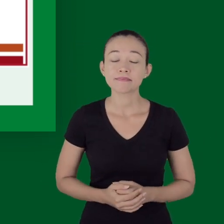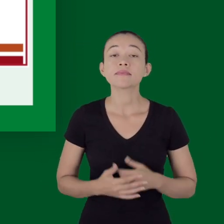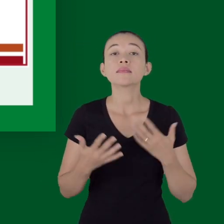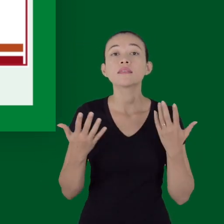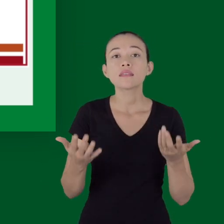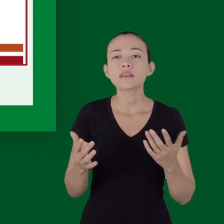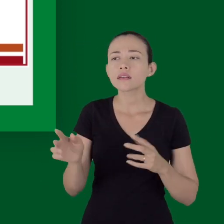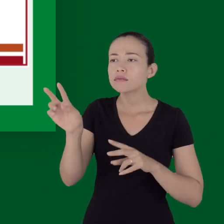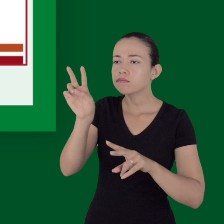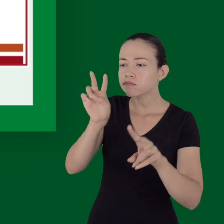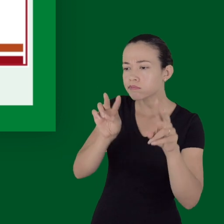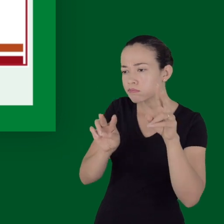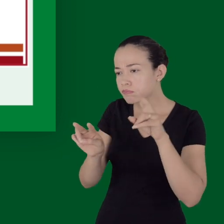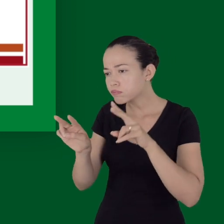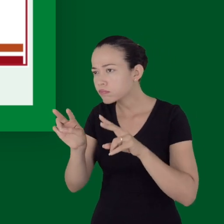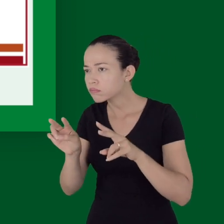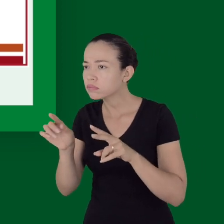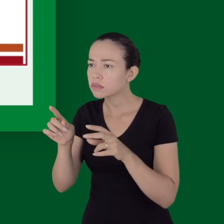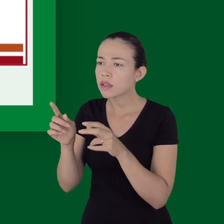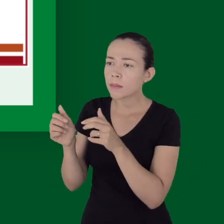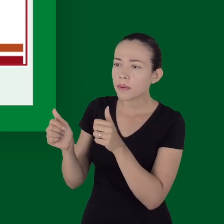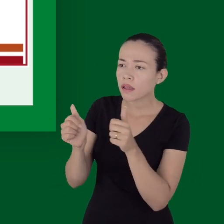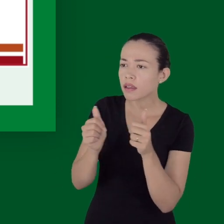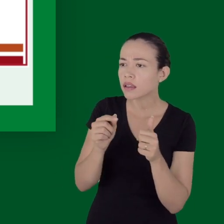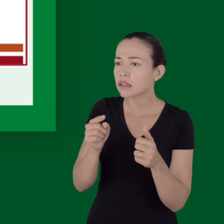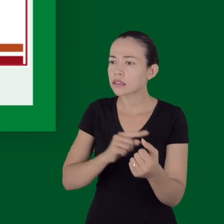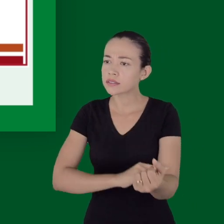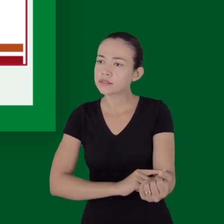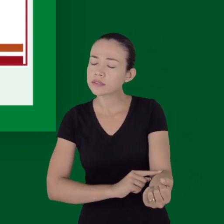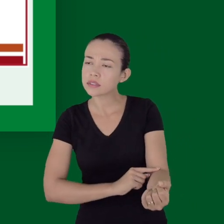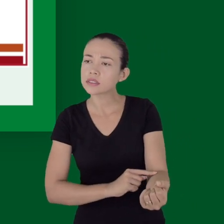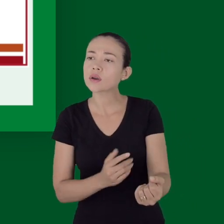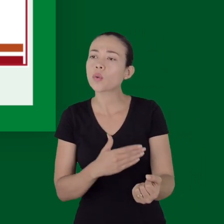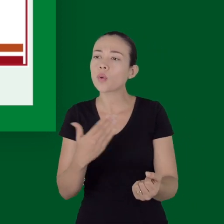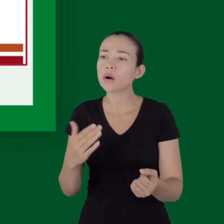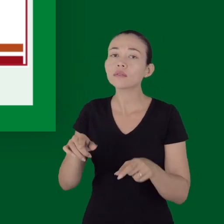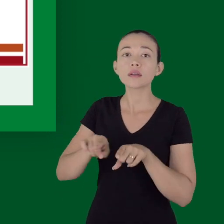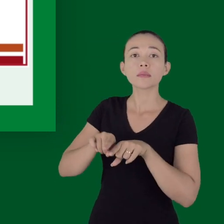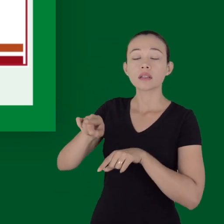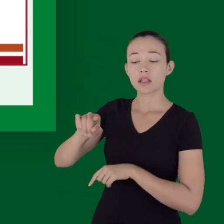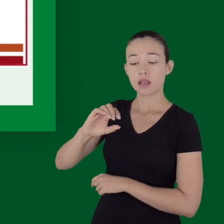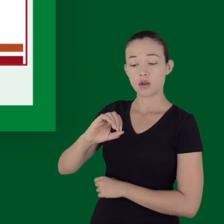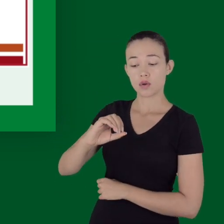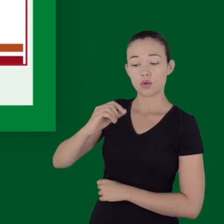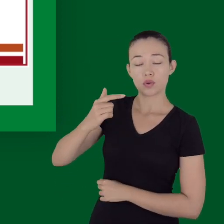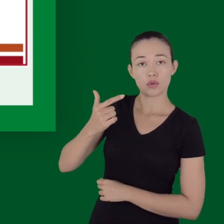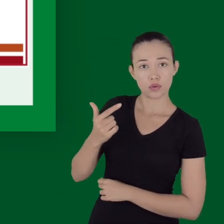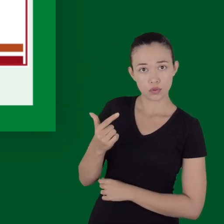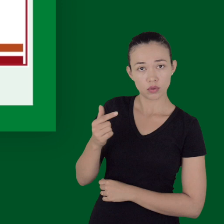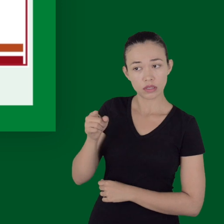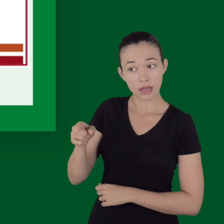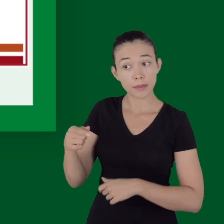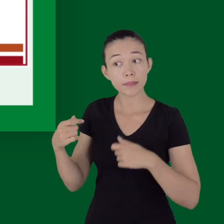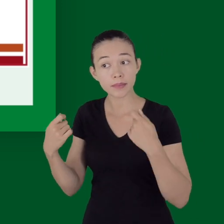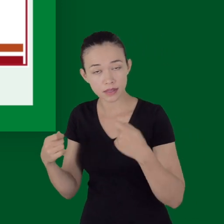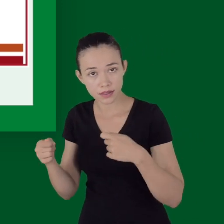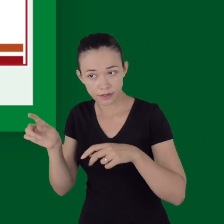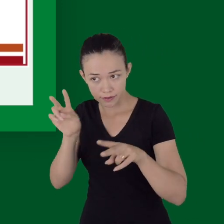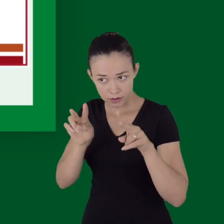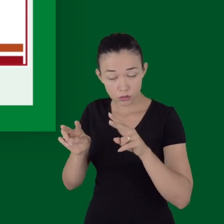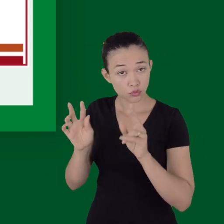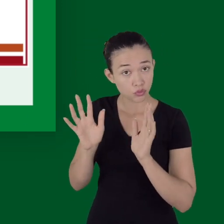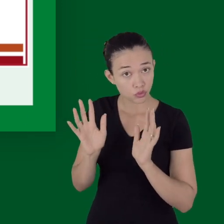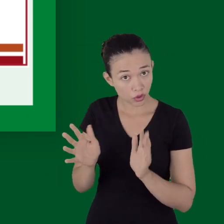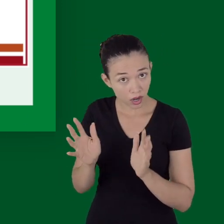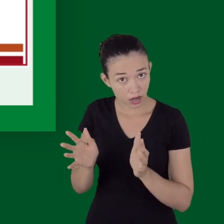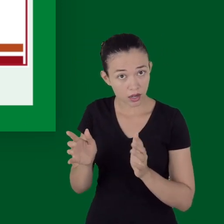conduta. E depois disso, depois de monitorizado, visto sinais vitais, pegado veia e visto se é necessário